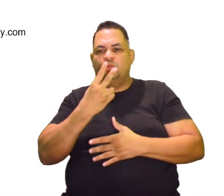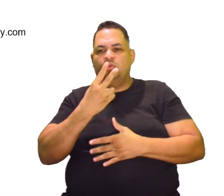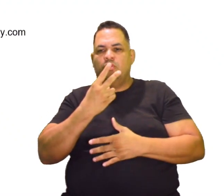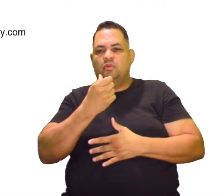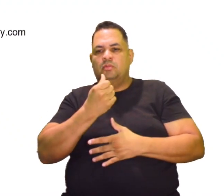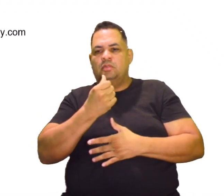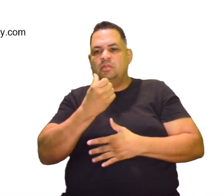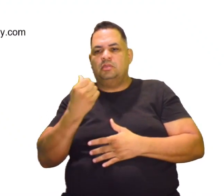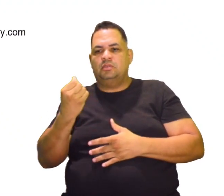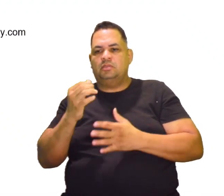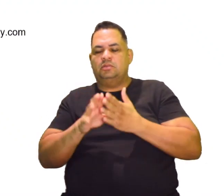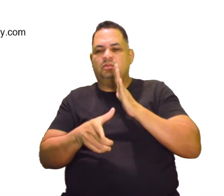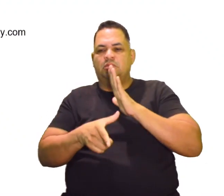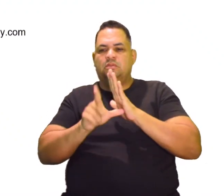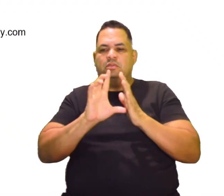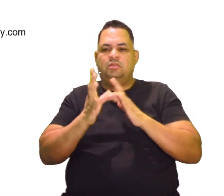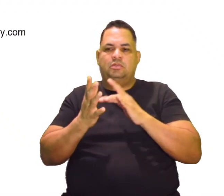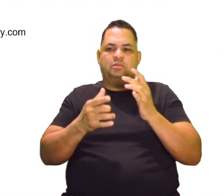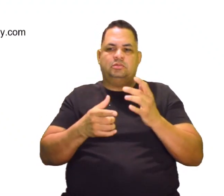segunda maior pirâmide,